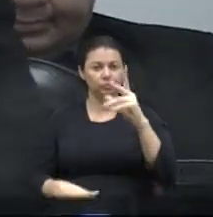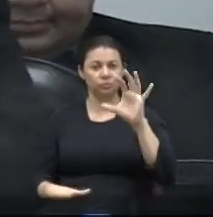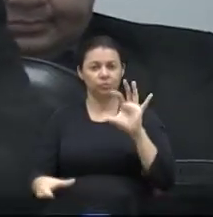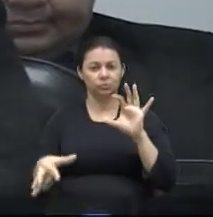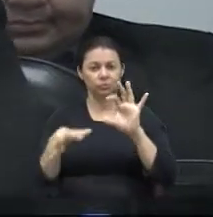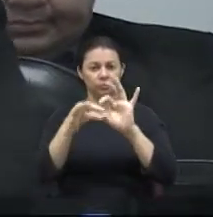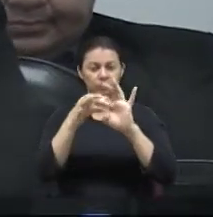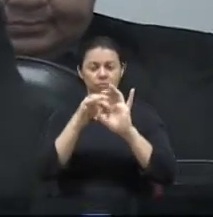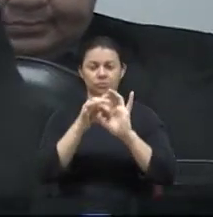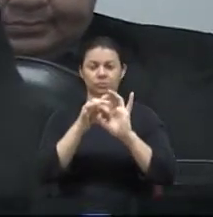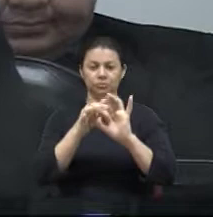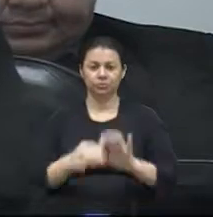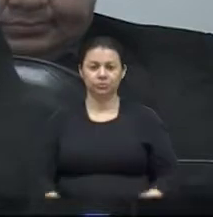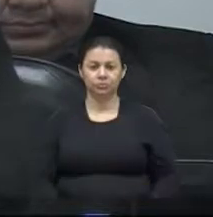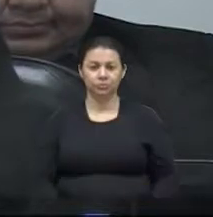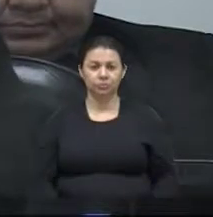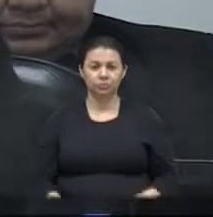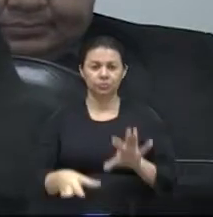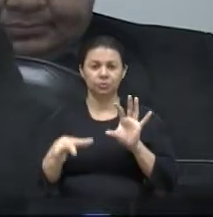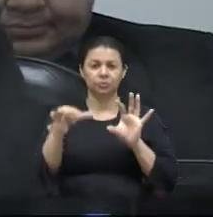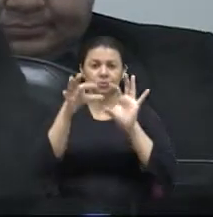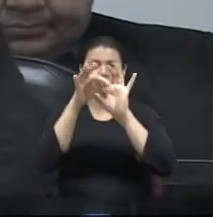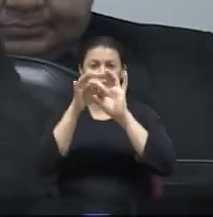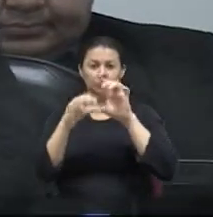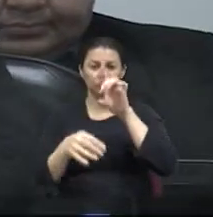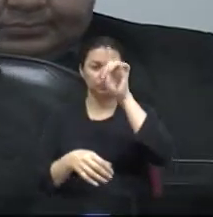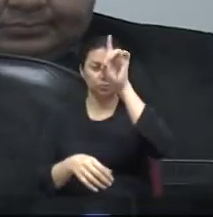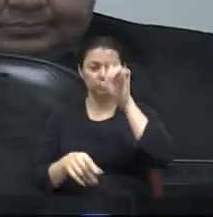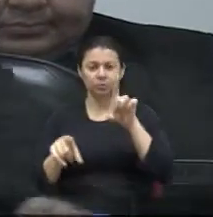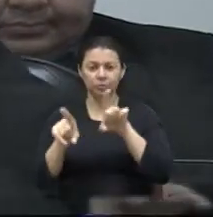aliança com deus nós dois temos uma aliança